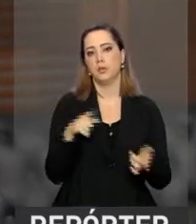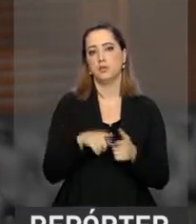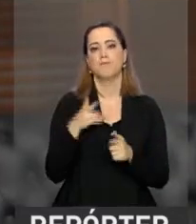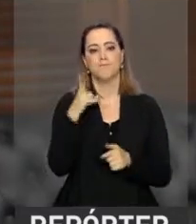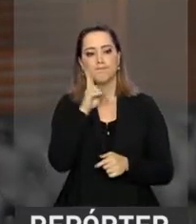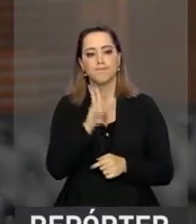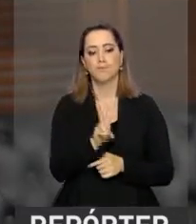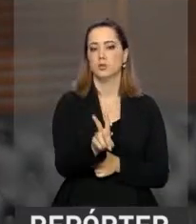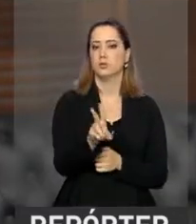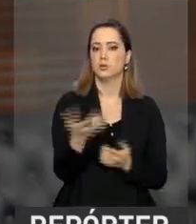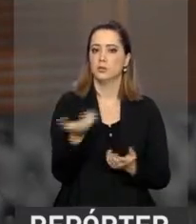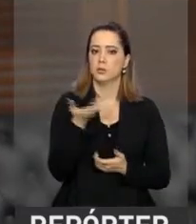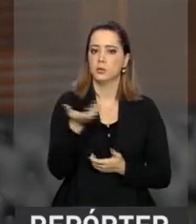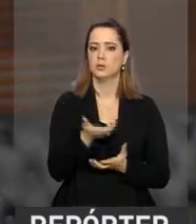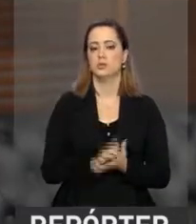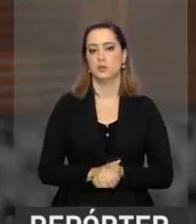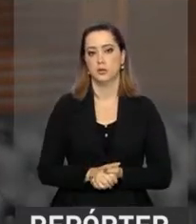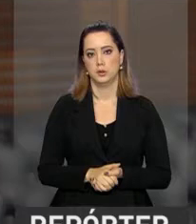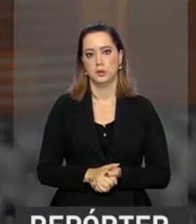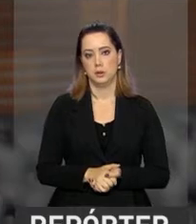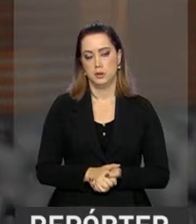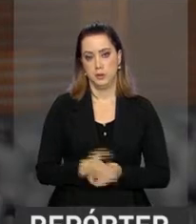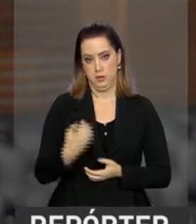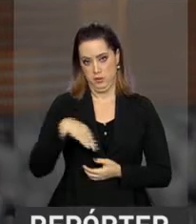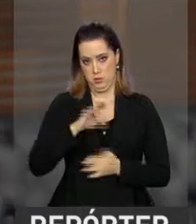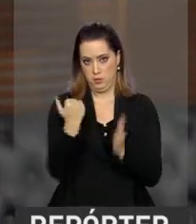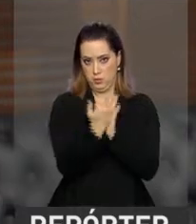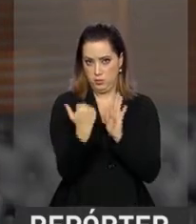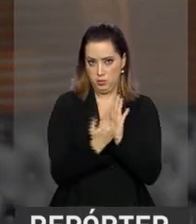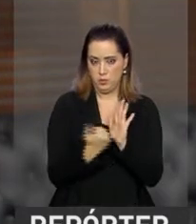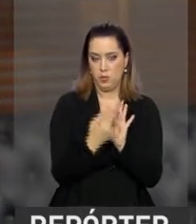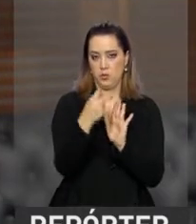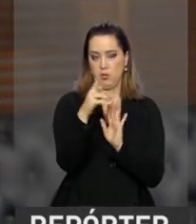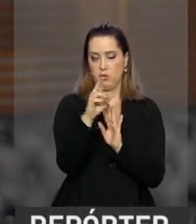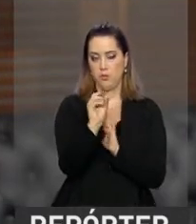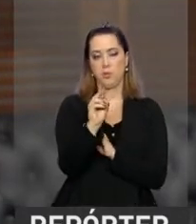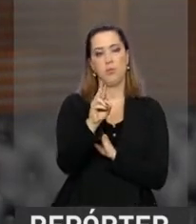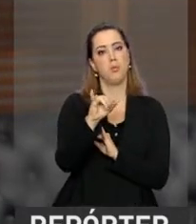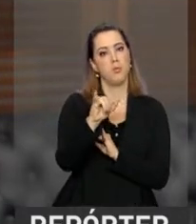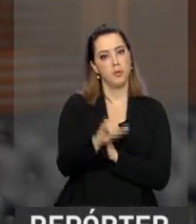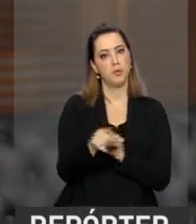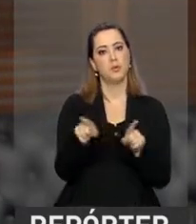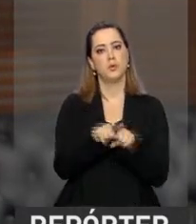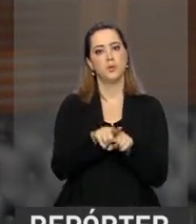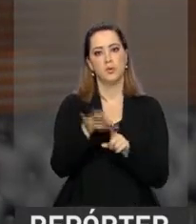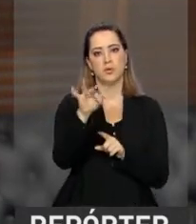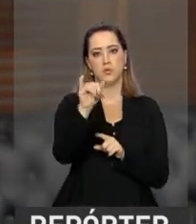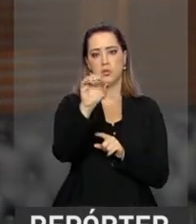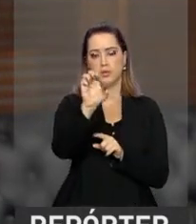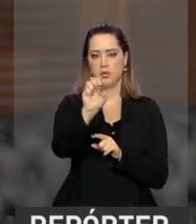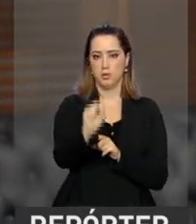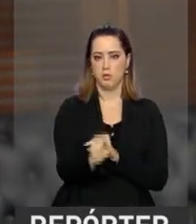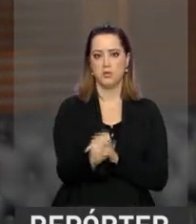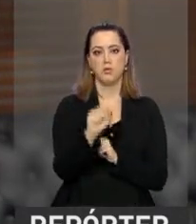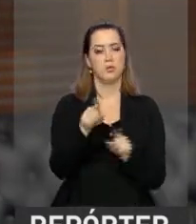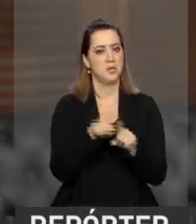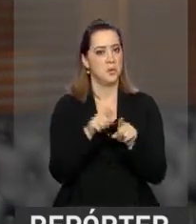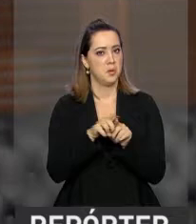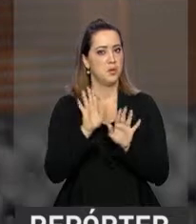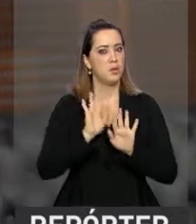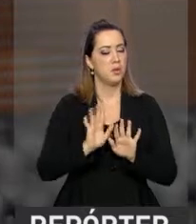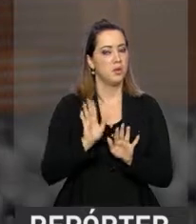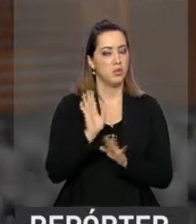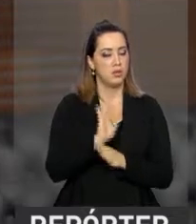direção que nós vamos perseguir. Então, programas como o ProUni, como o FIES, que tem grande impacto na vida dos jovens,